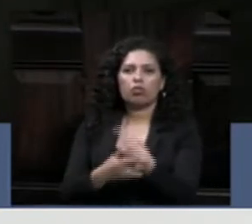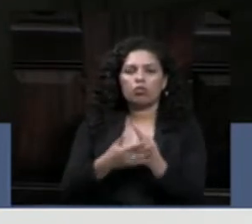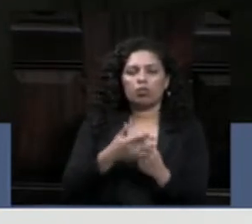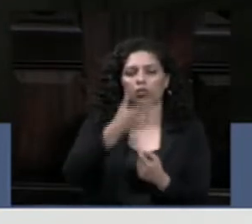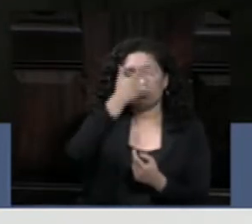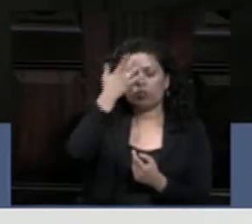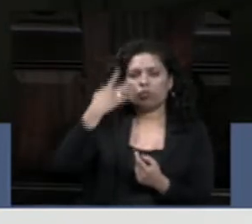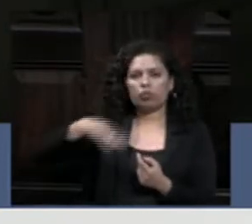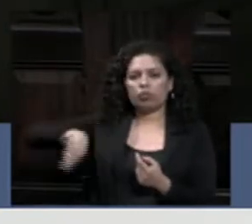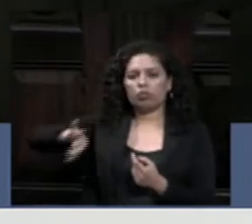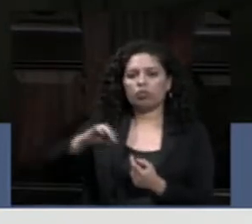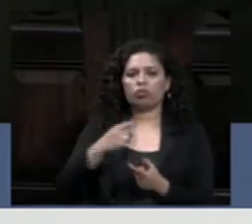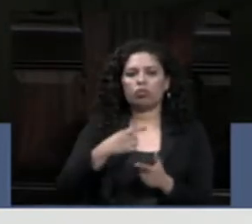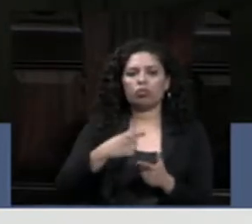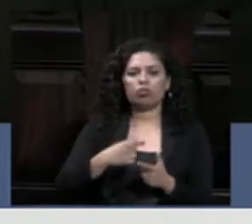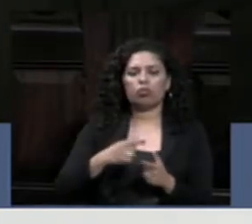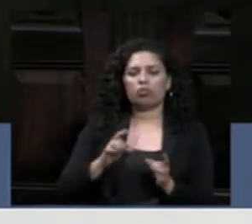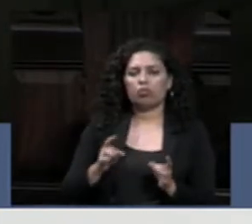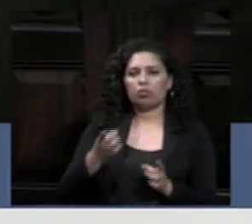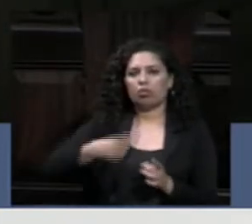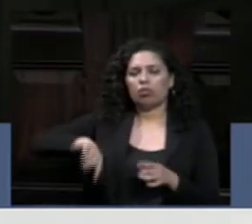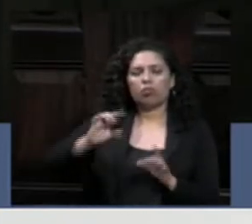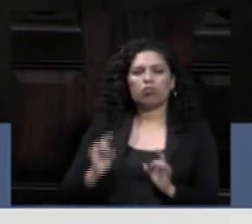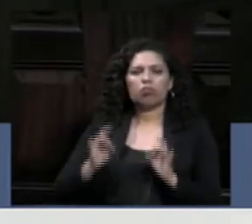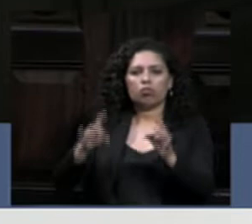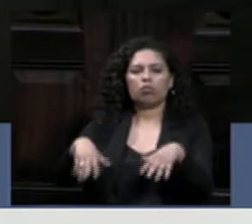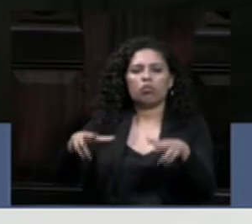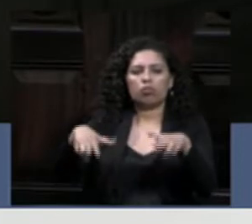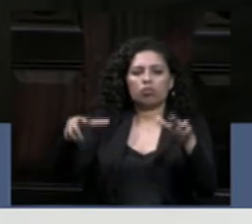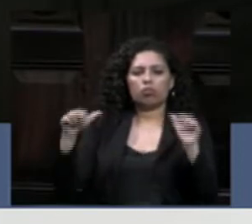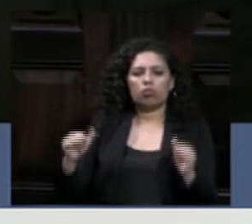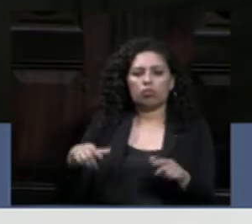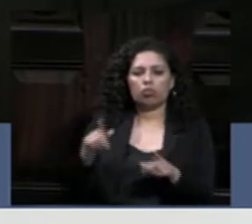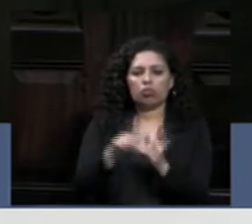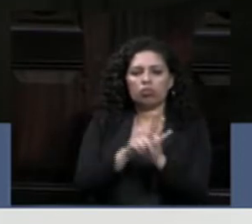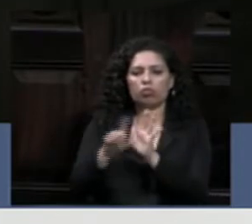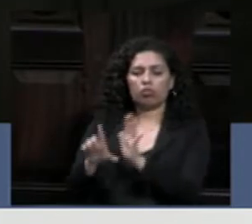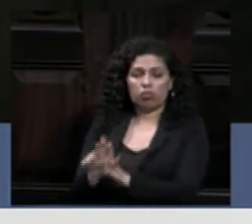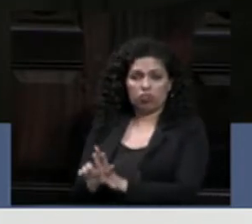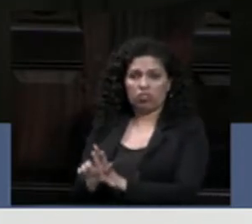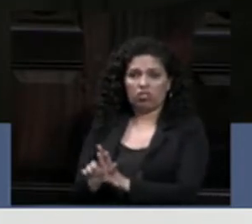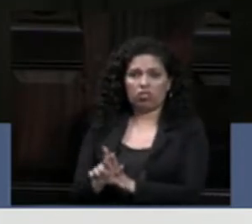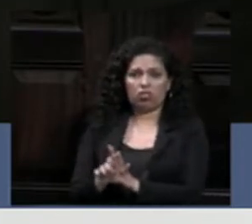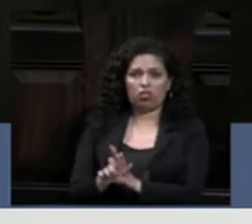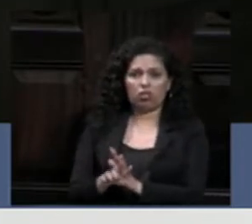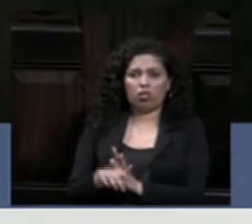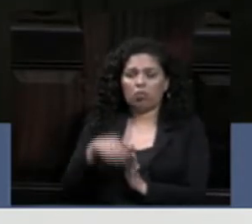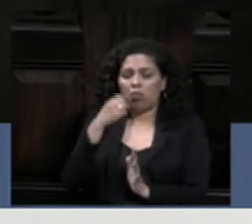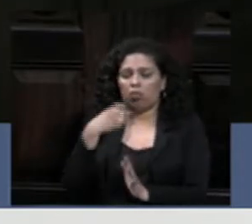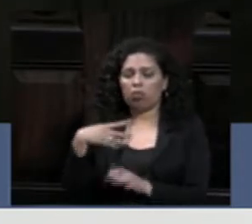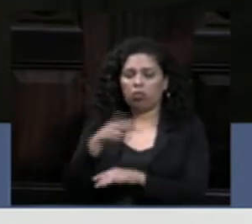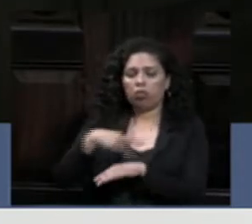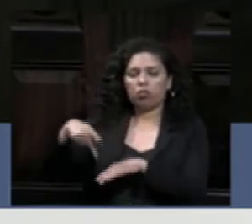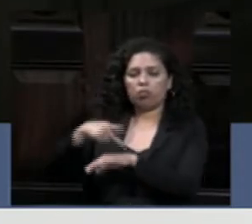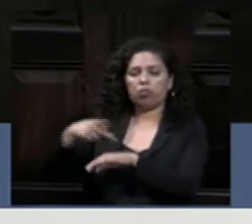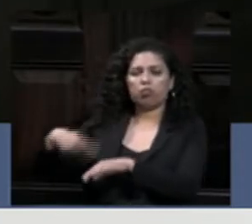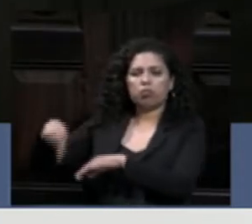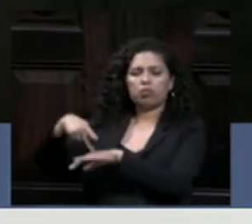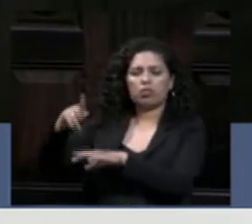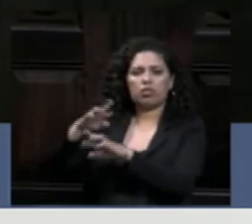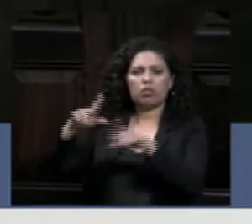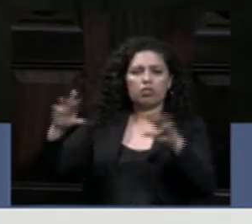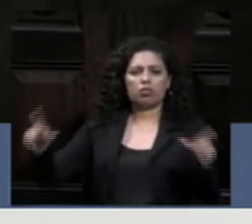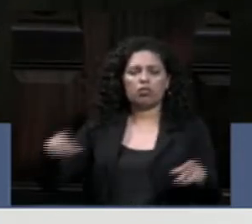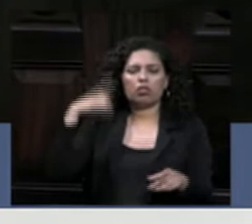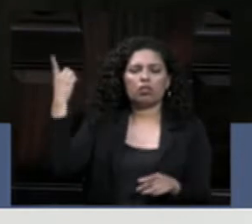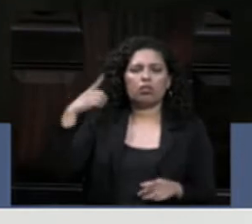não truculenta, não abandono. Esse projeto é um sucesso em vários países. A gente fez adequações aqui. O deputado Serafini